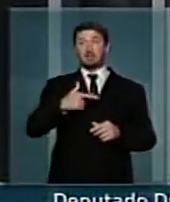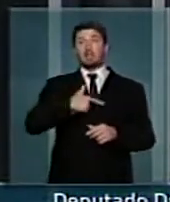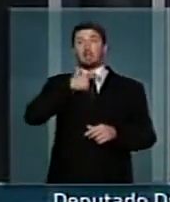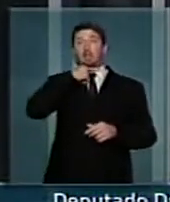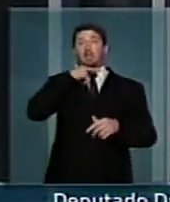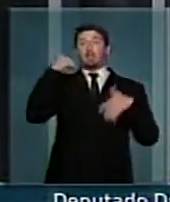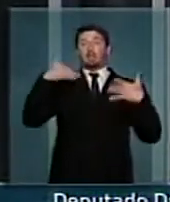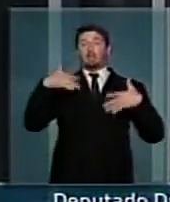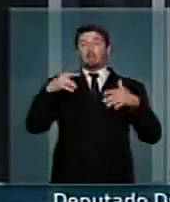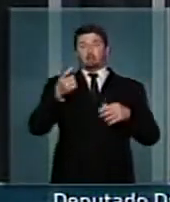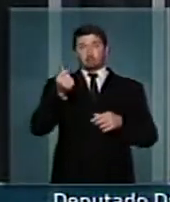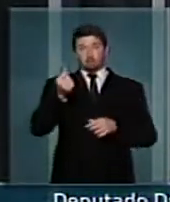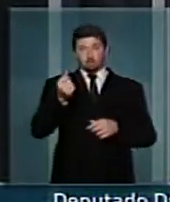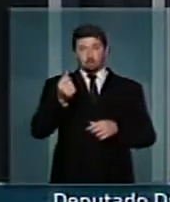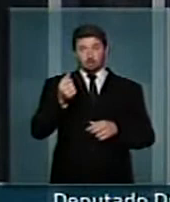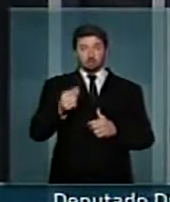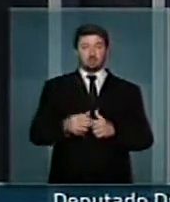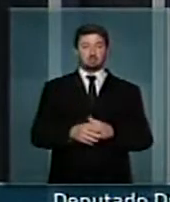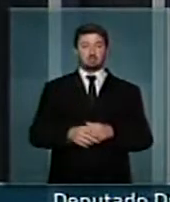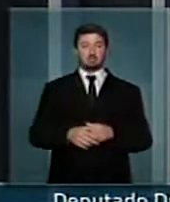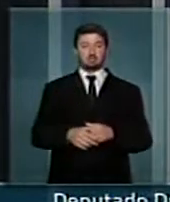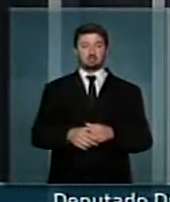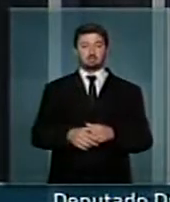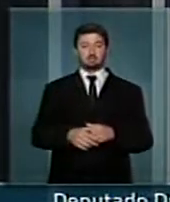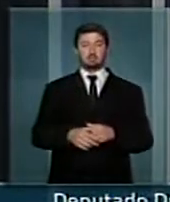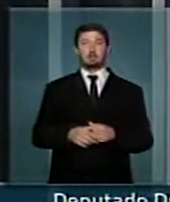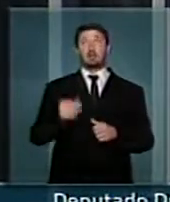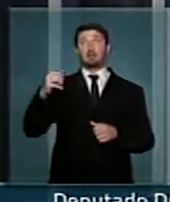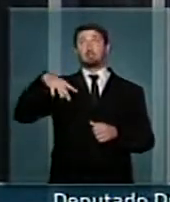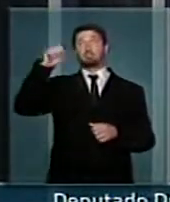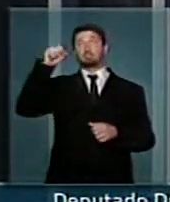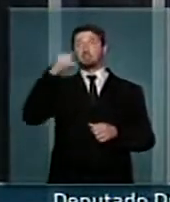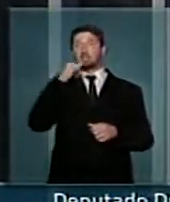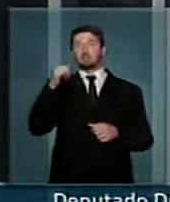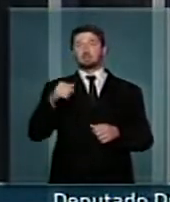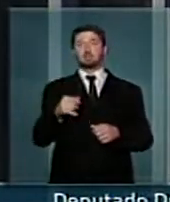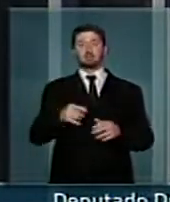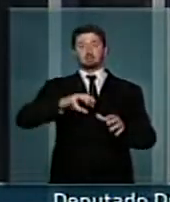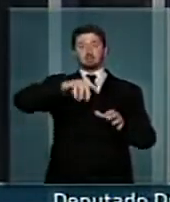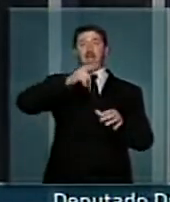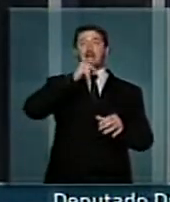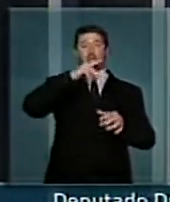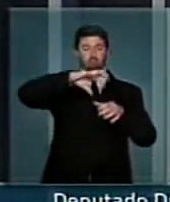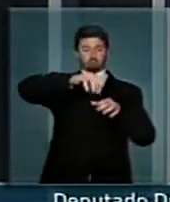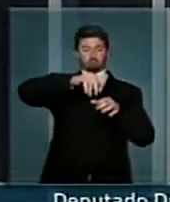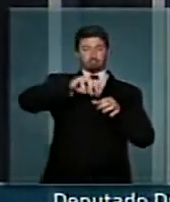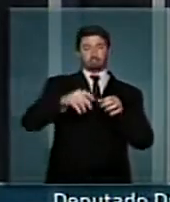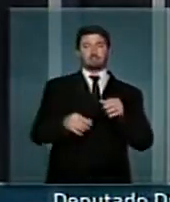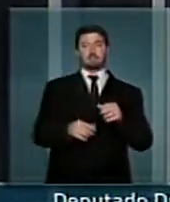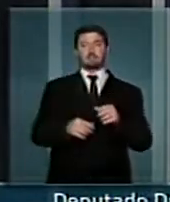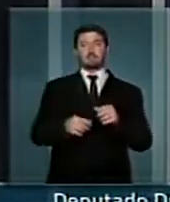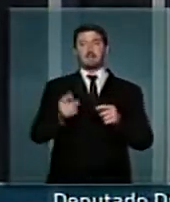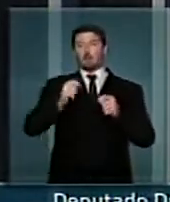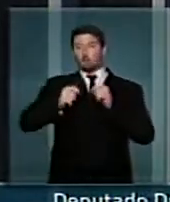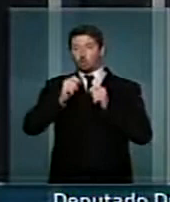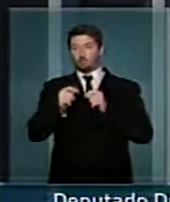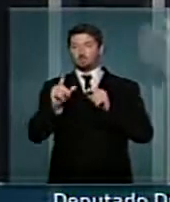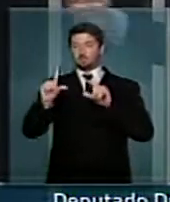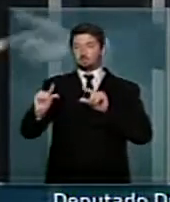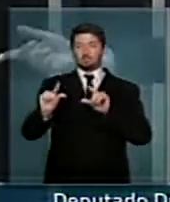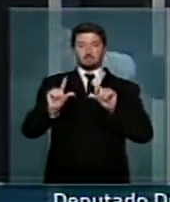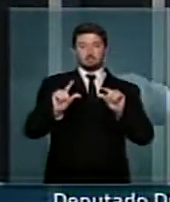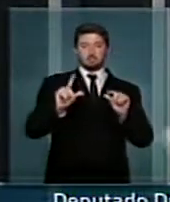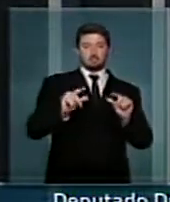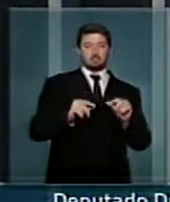do mês as suas contas, ele apaga a luz, ele fecha a torneira, ele faz um gasto menor,